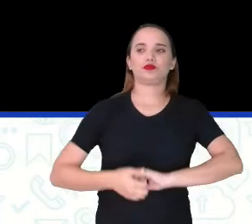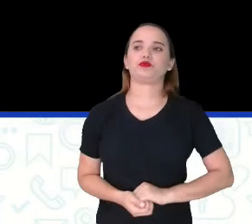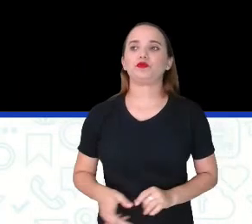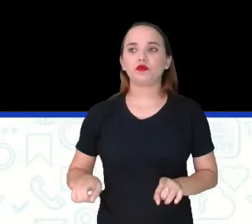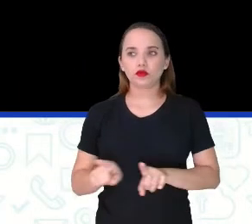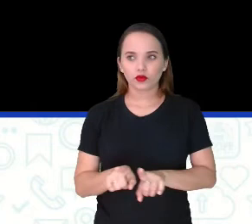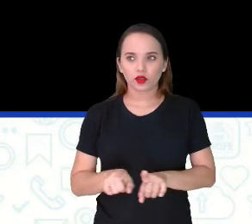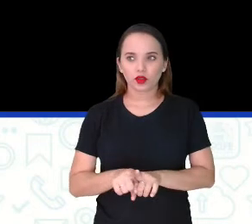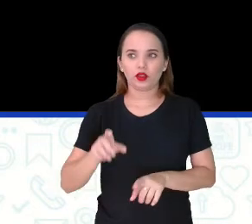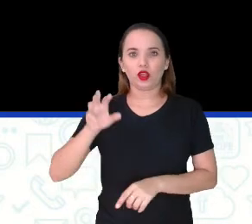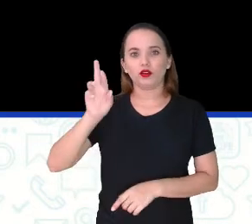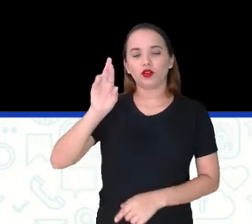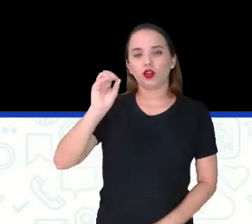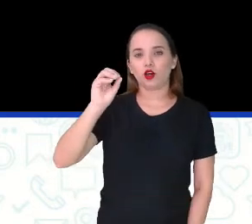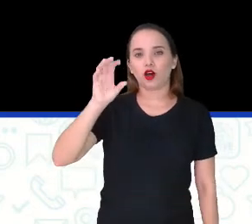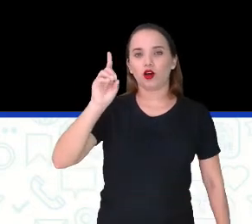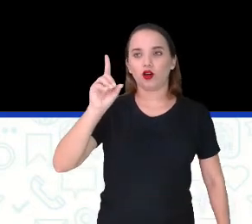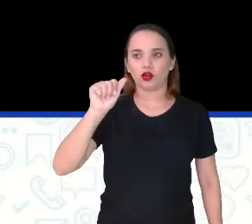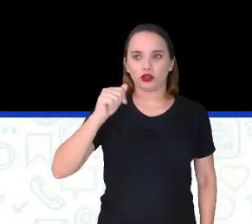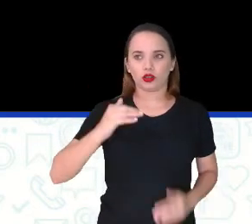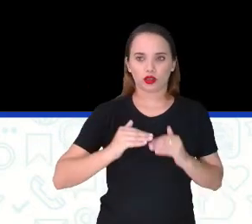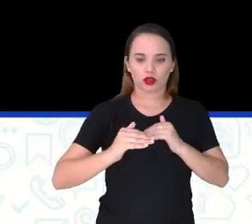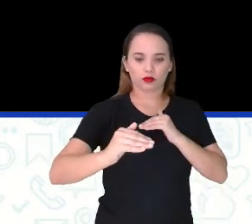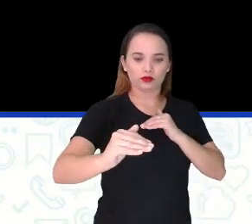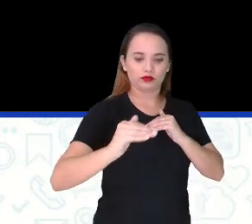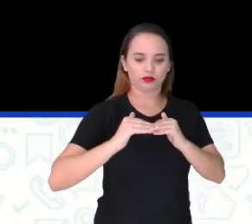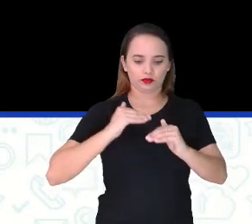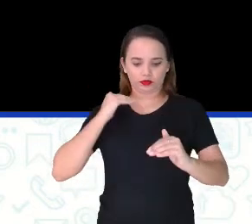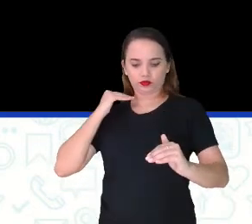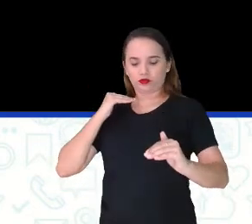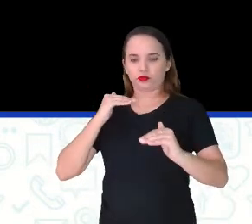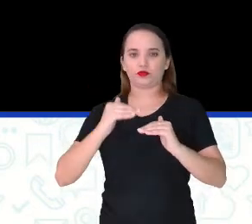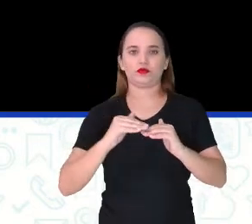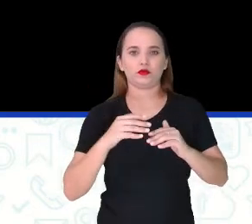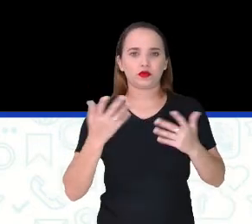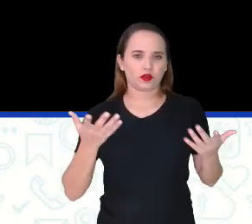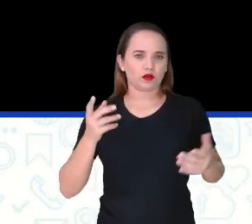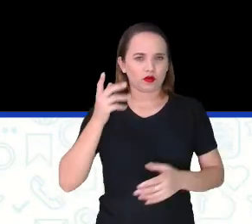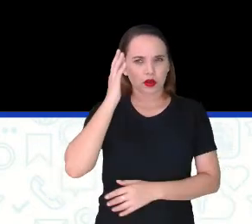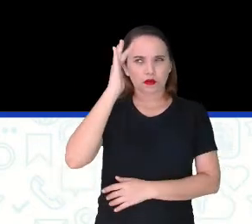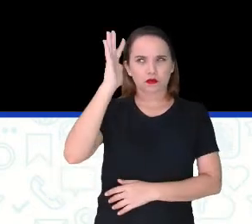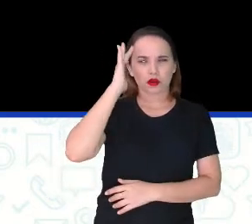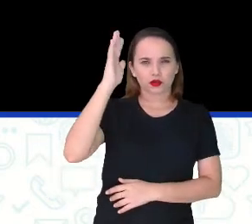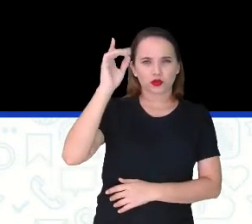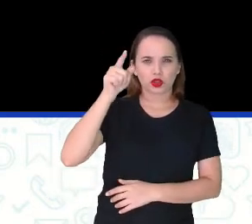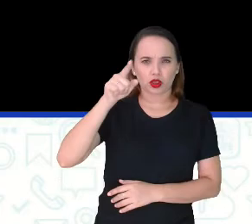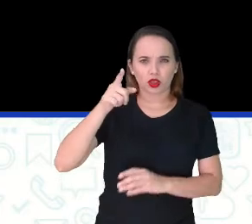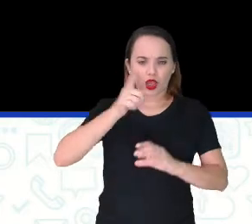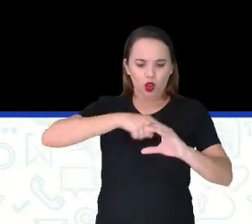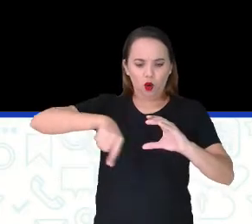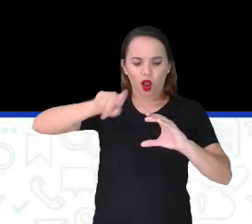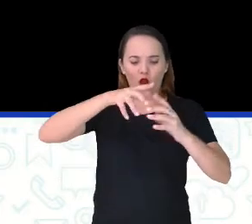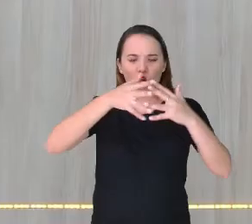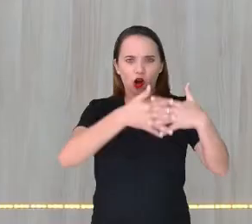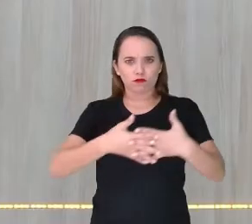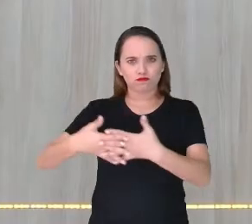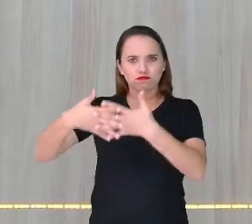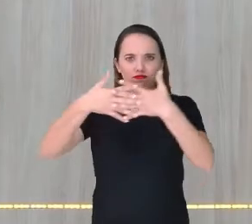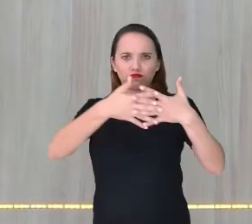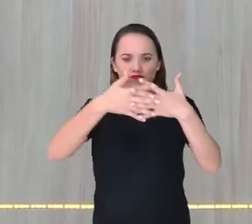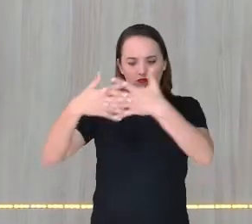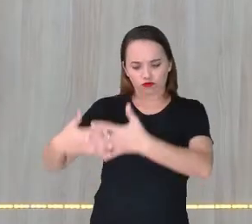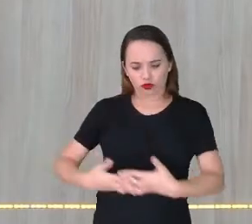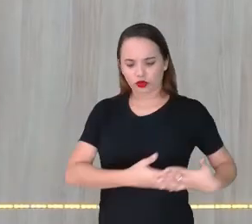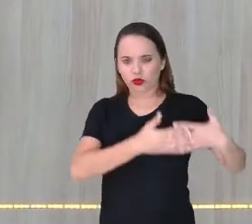de roda, que vai para frente e para trás. Então imagine aí a roda da sua bike, de um carro, né? Ela tanto faz movimentos para frente